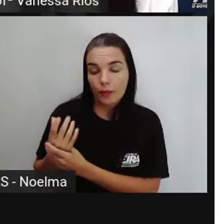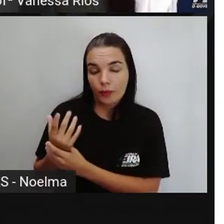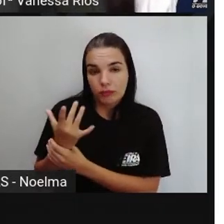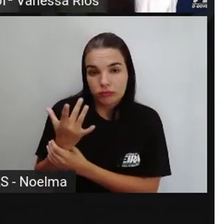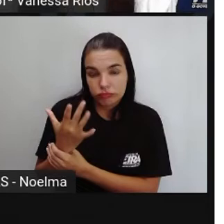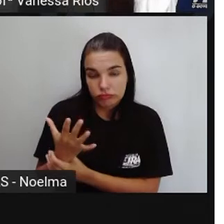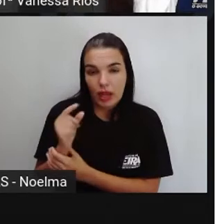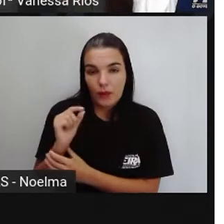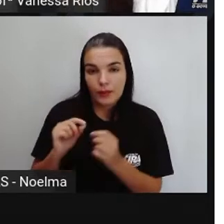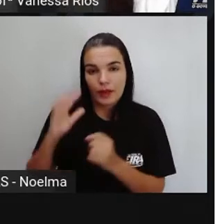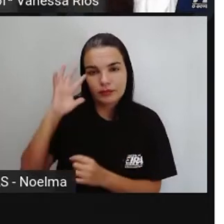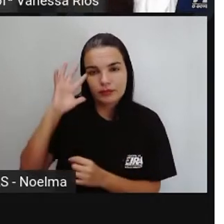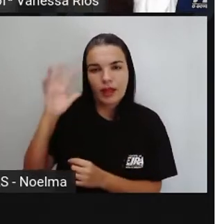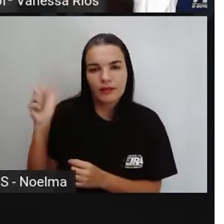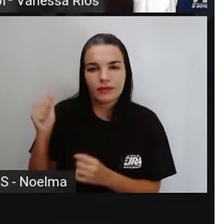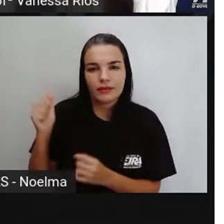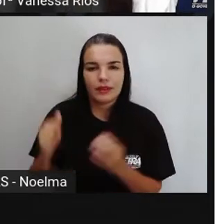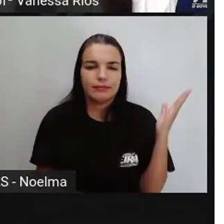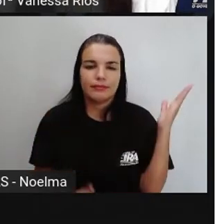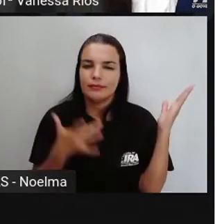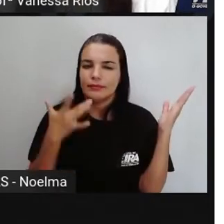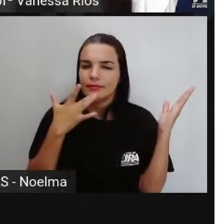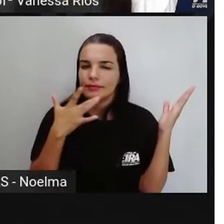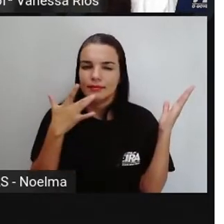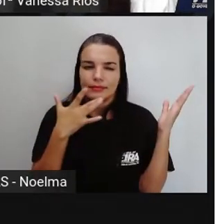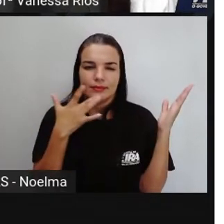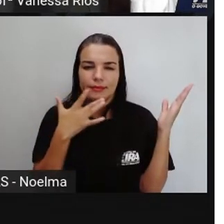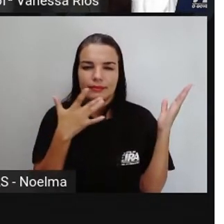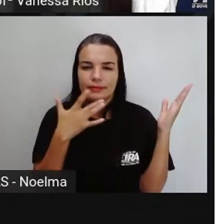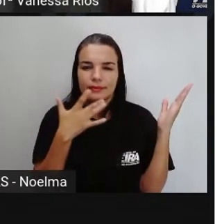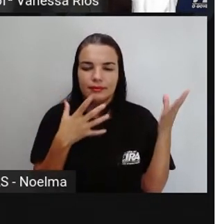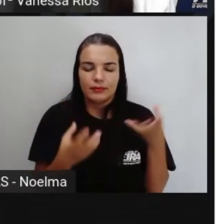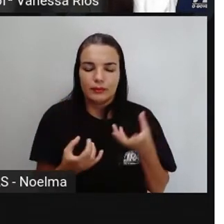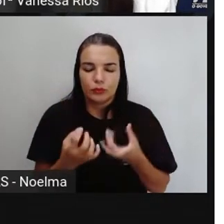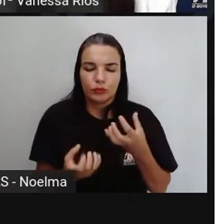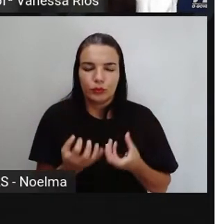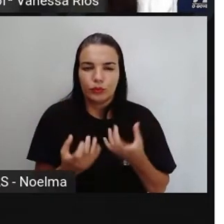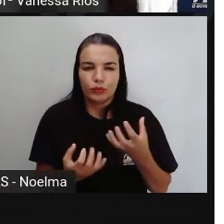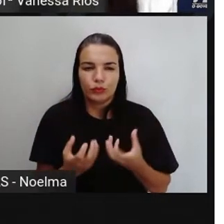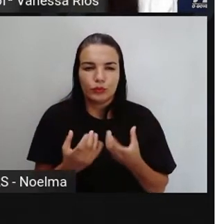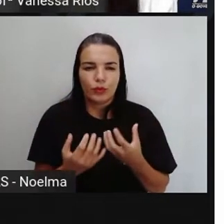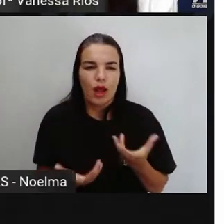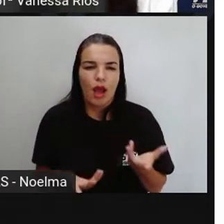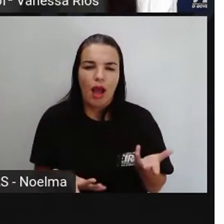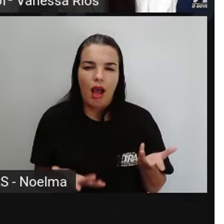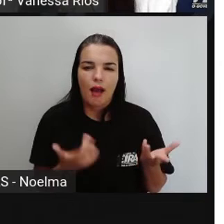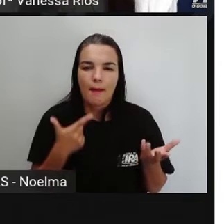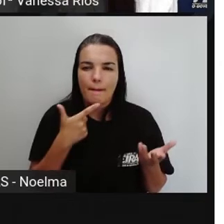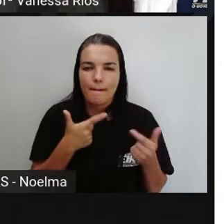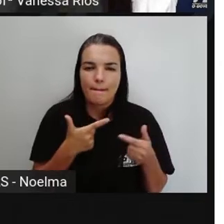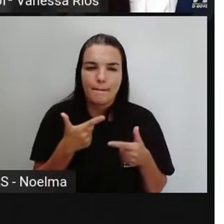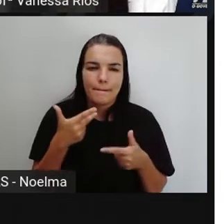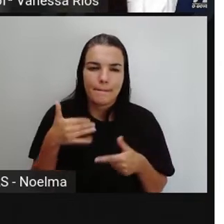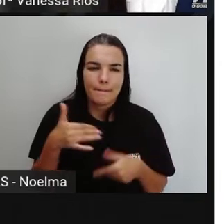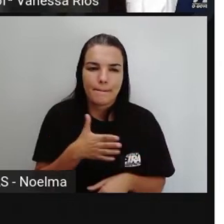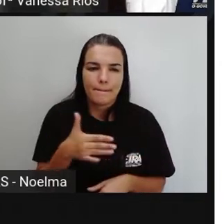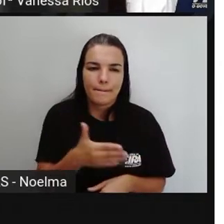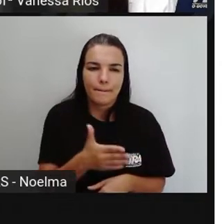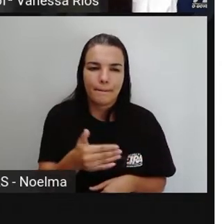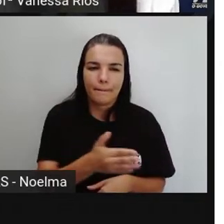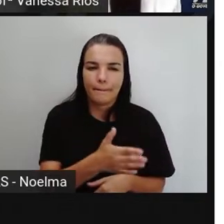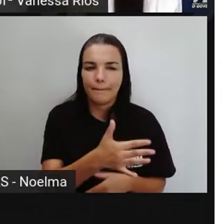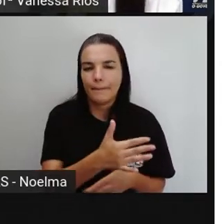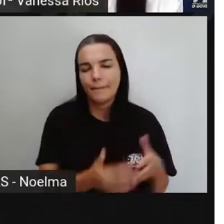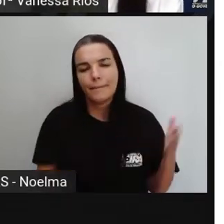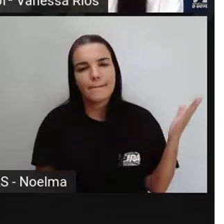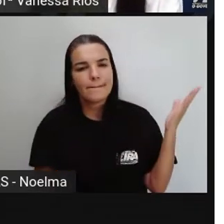aí africana. E a Pro traz justamente aí esses dois pratos que ganham sempre destaque, né, que é a acarajé,